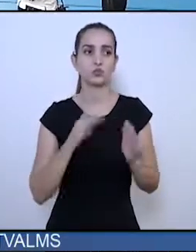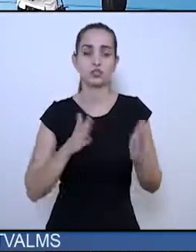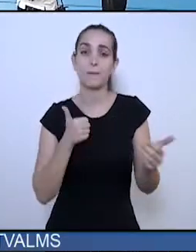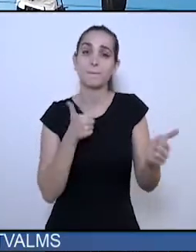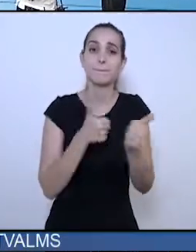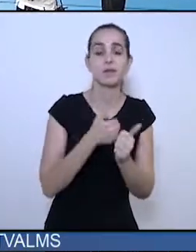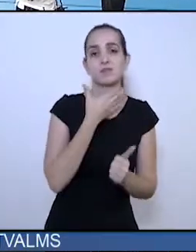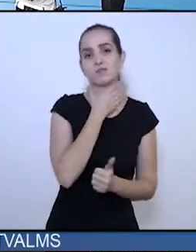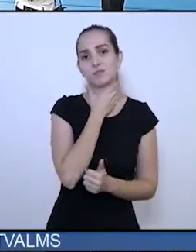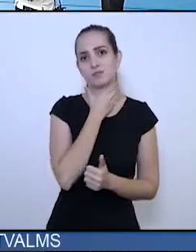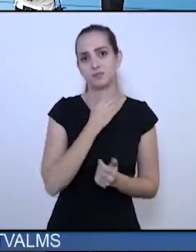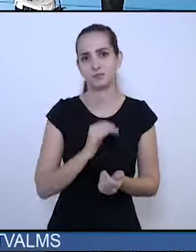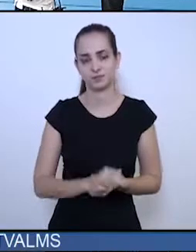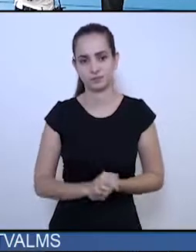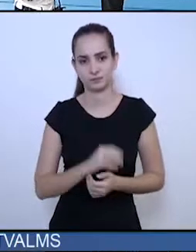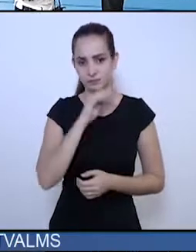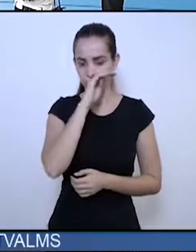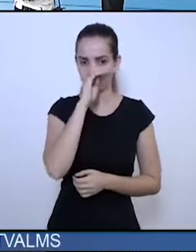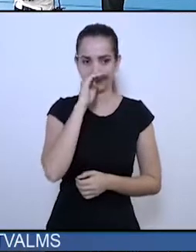março.